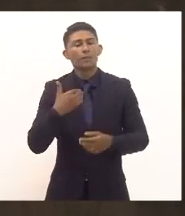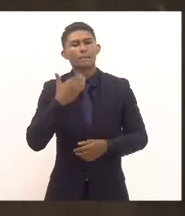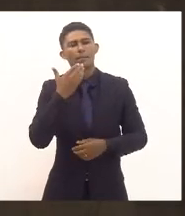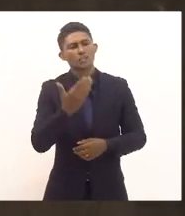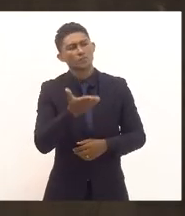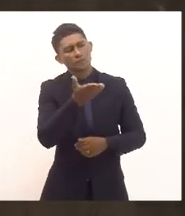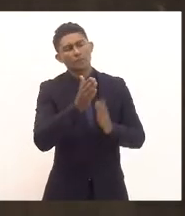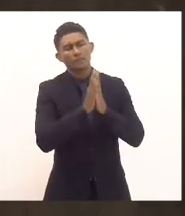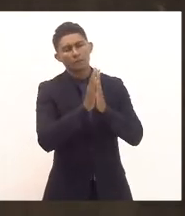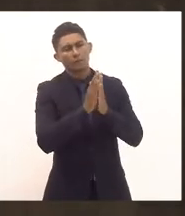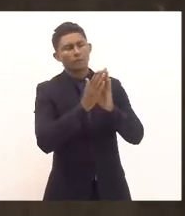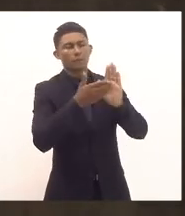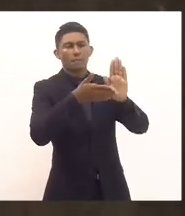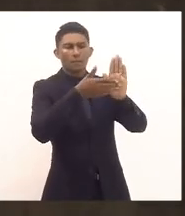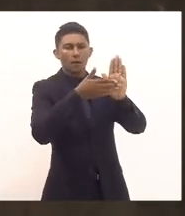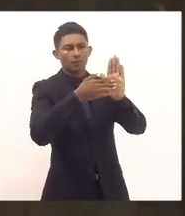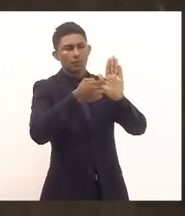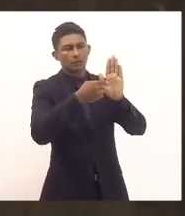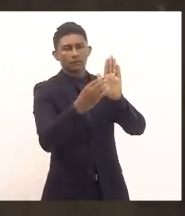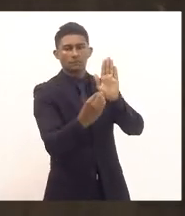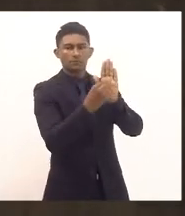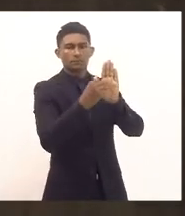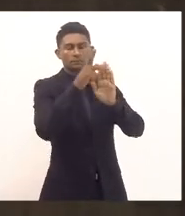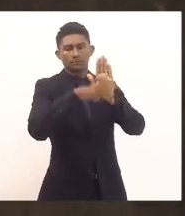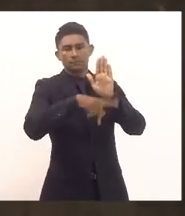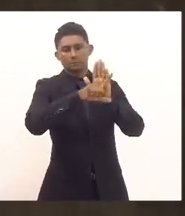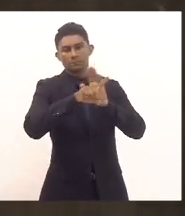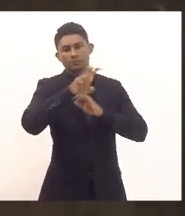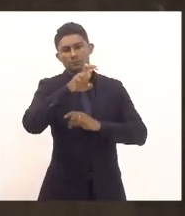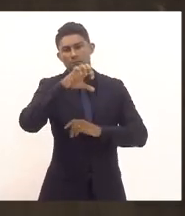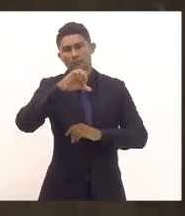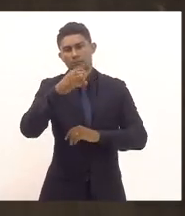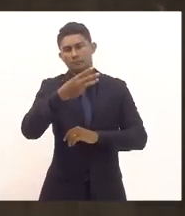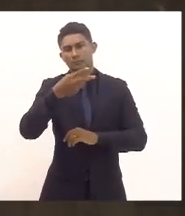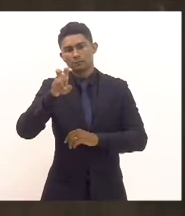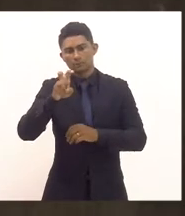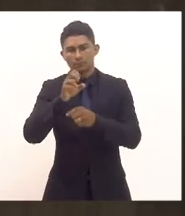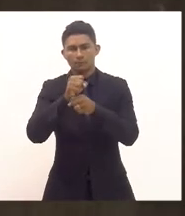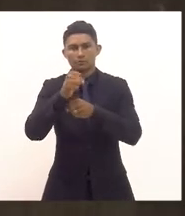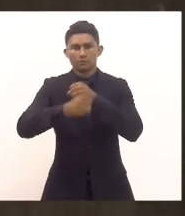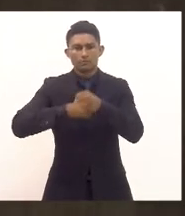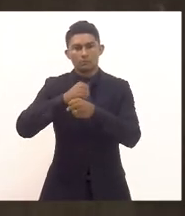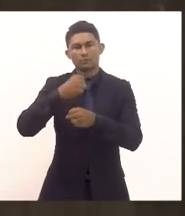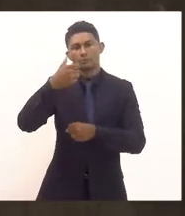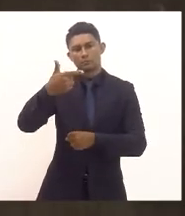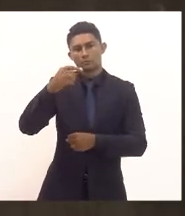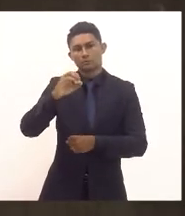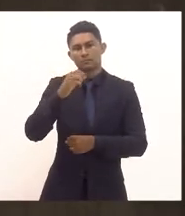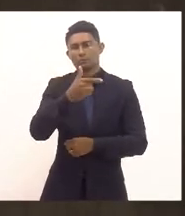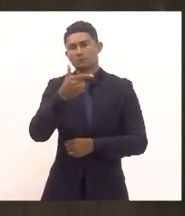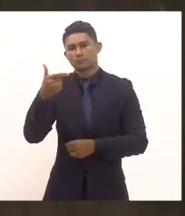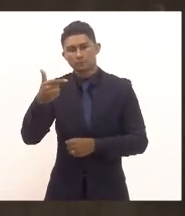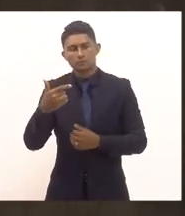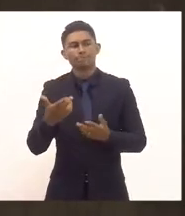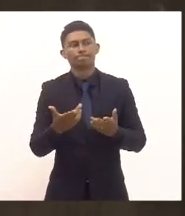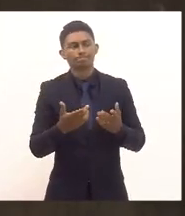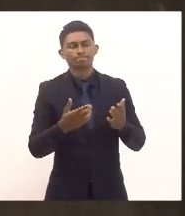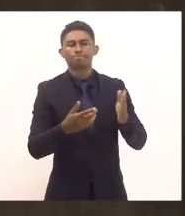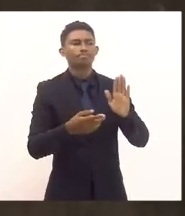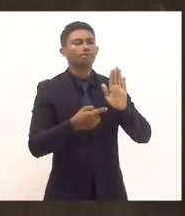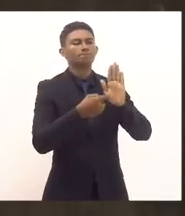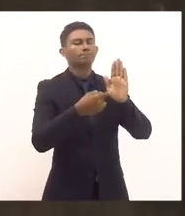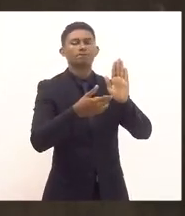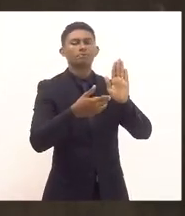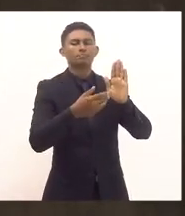colocar sem pauta o projeto 5935 de 2022 que trata exatamente